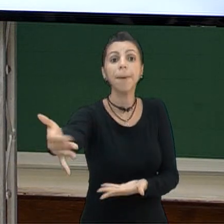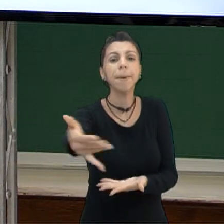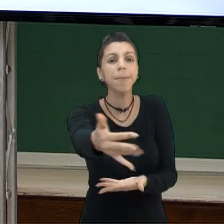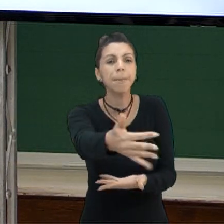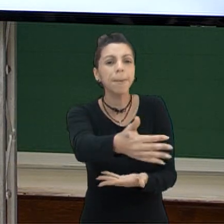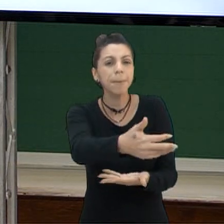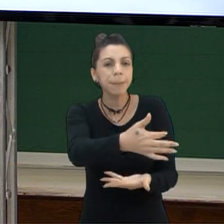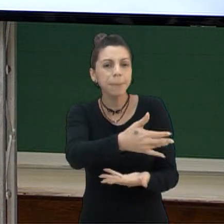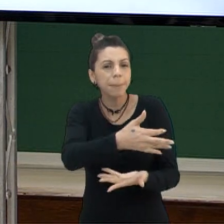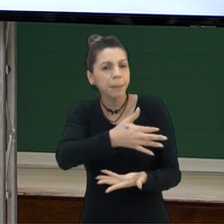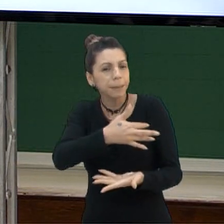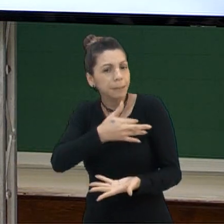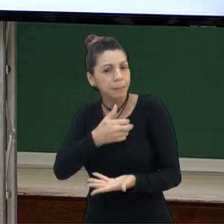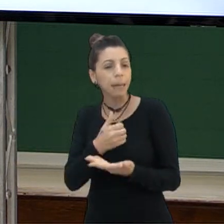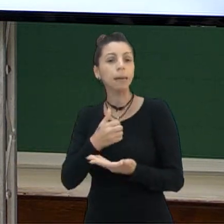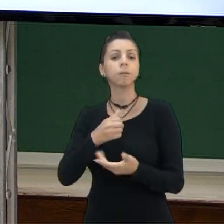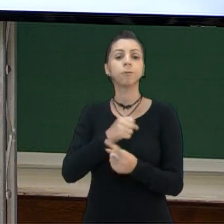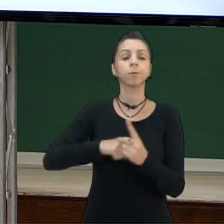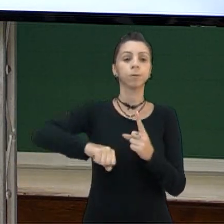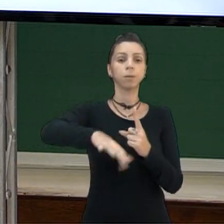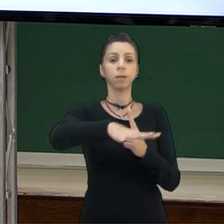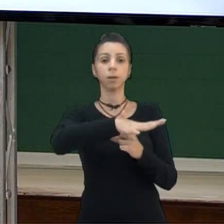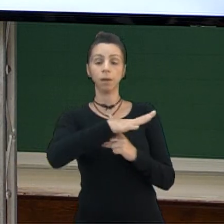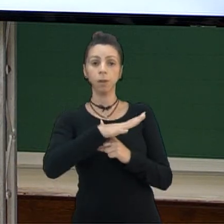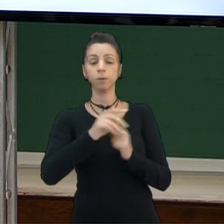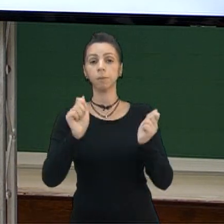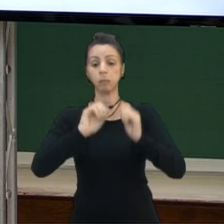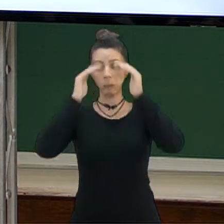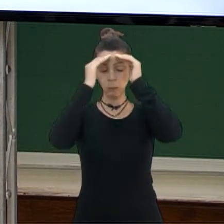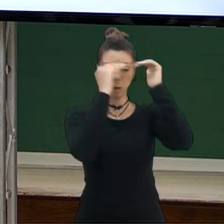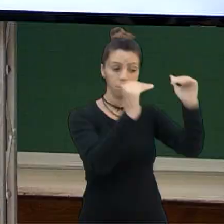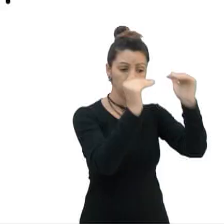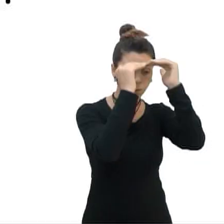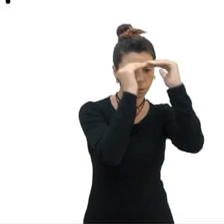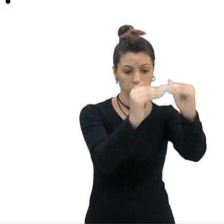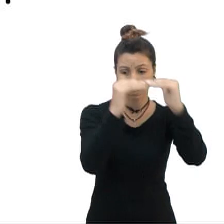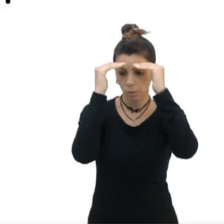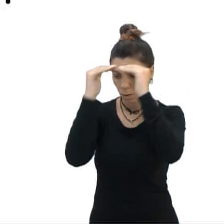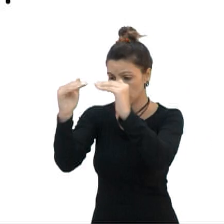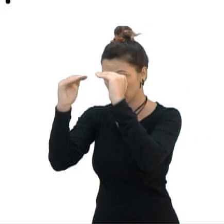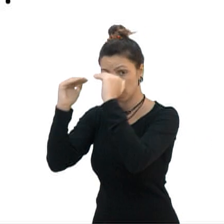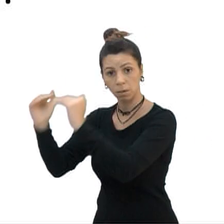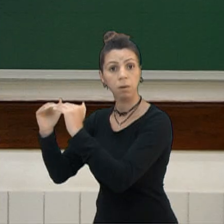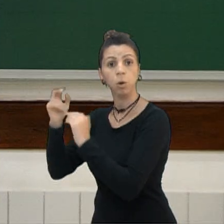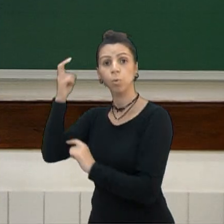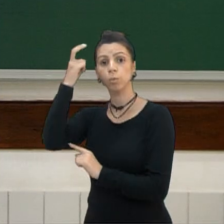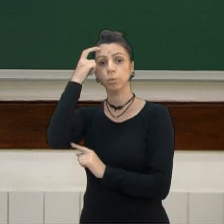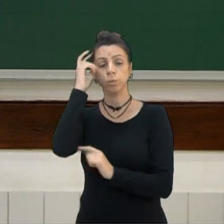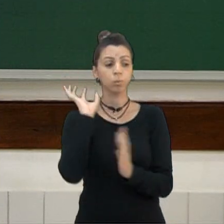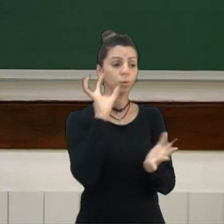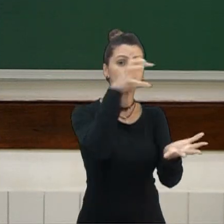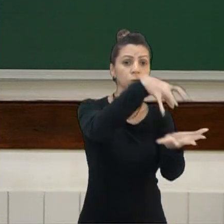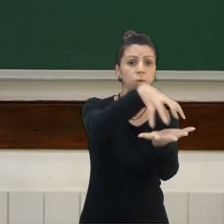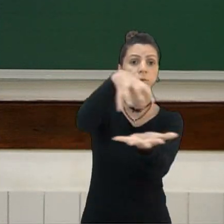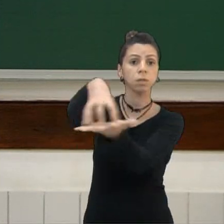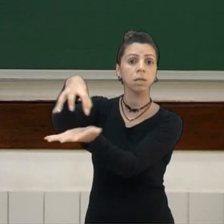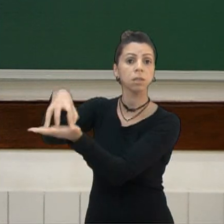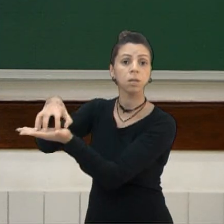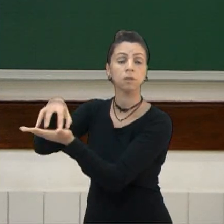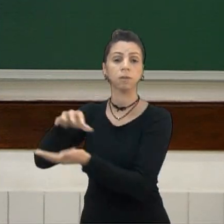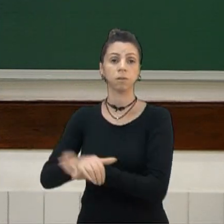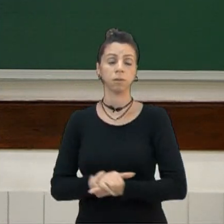todos os lados da sociedade, todos os ambientes, todas as culturas, todas as instituições, ou seja, você tem